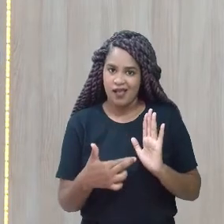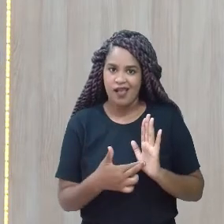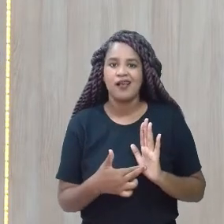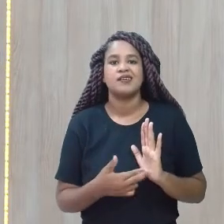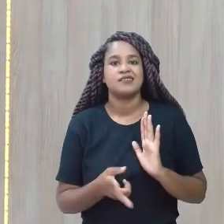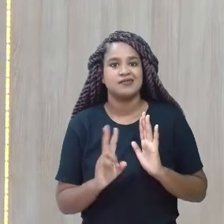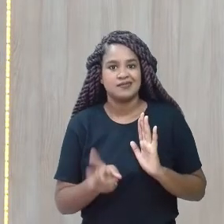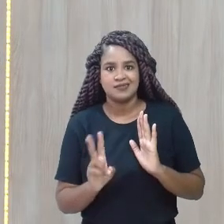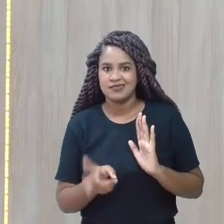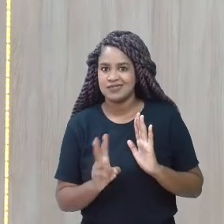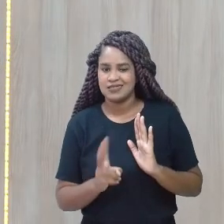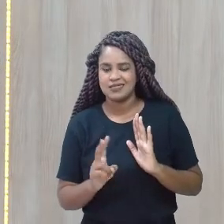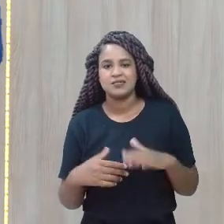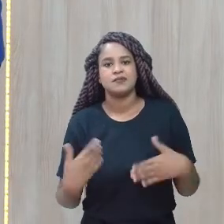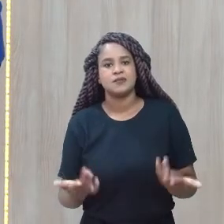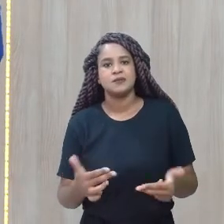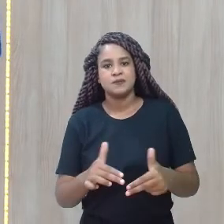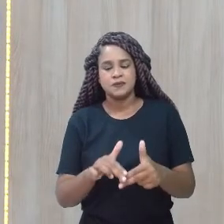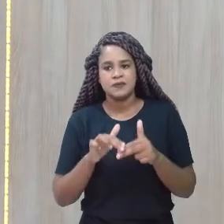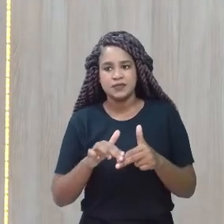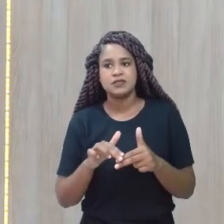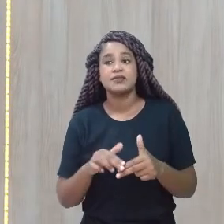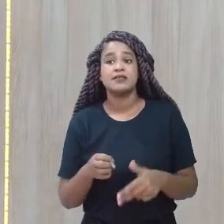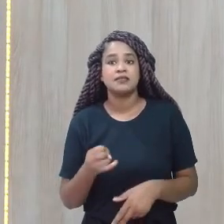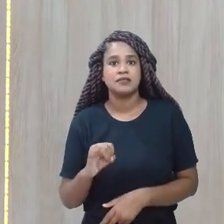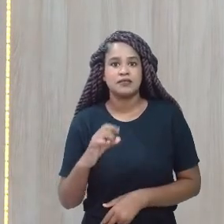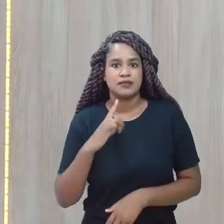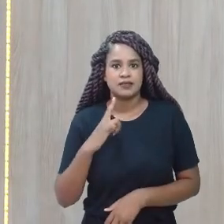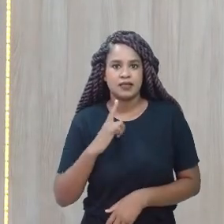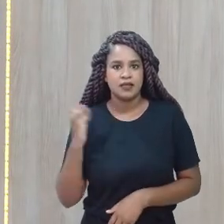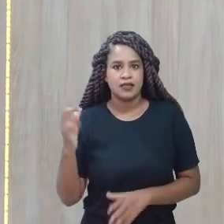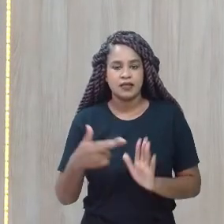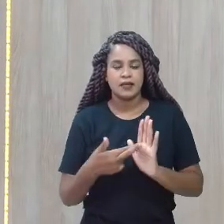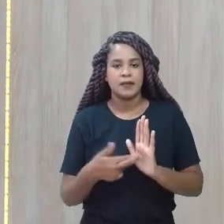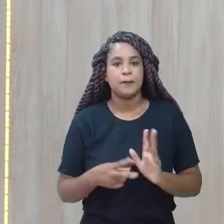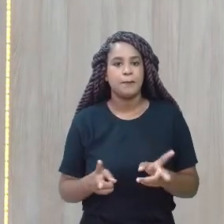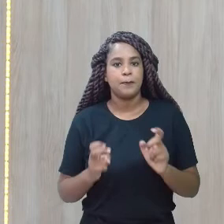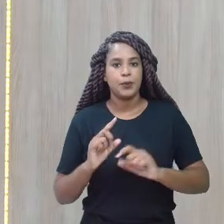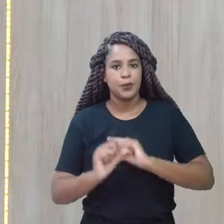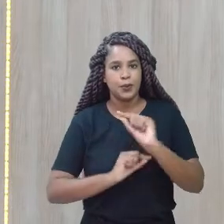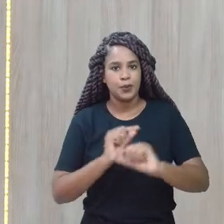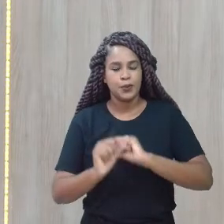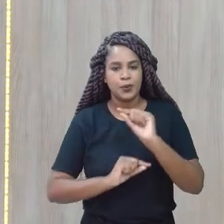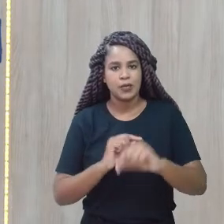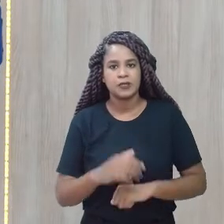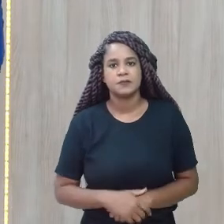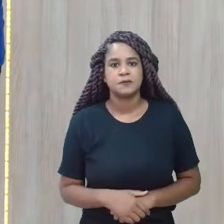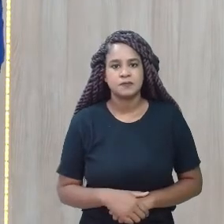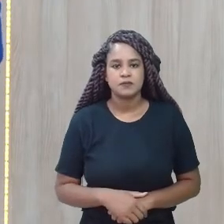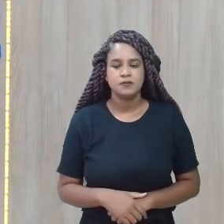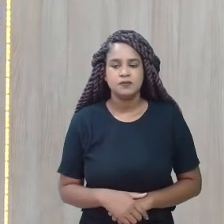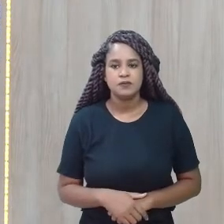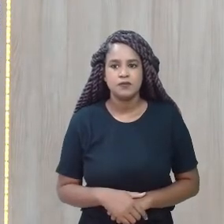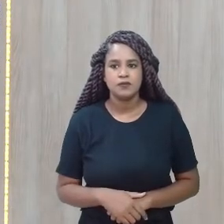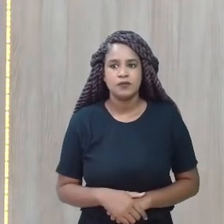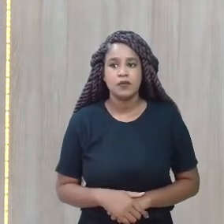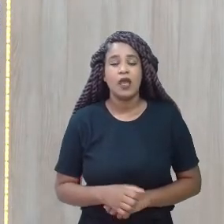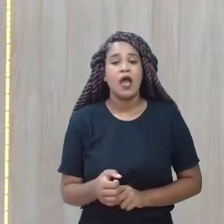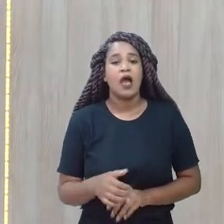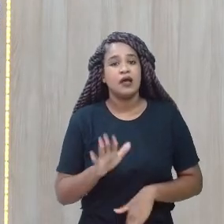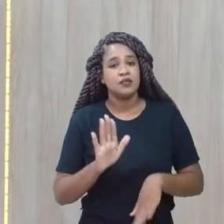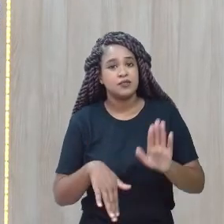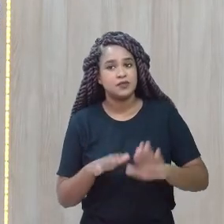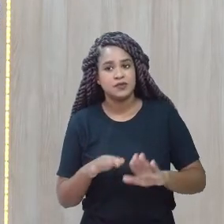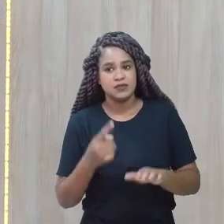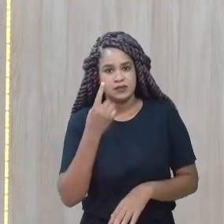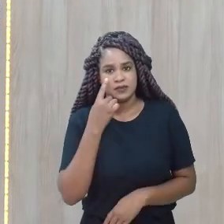da outra, né? E quando a gente tem esse tipo de situação, a gente já começa a perceber que a ida em uma situação é verdadeira, ó,